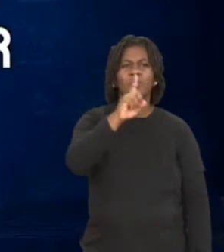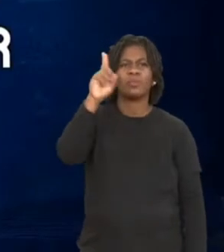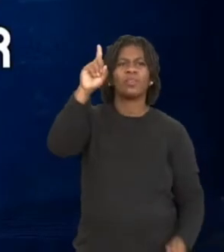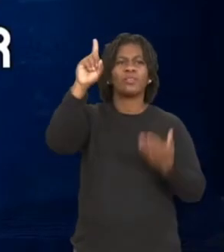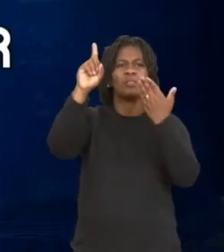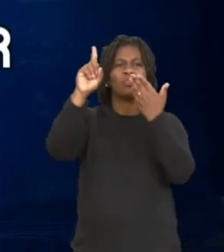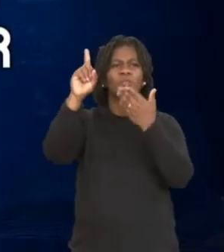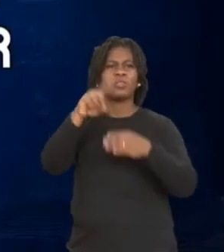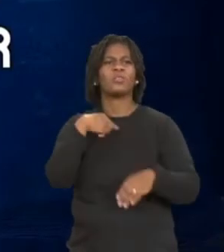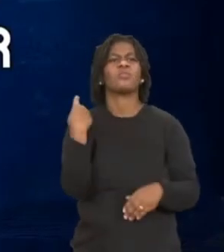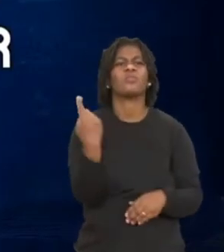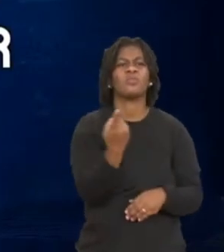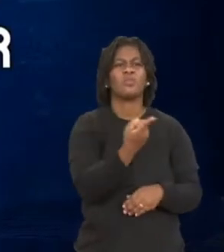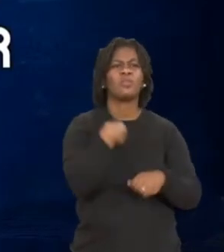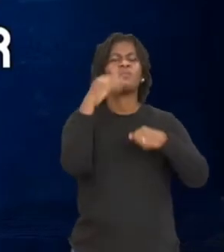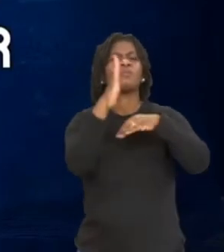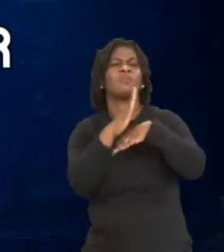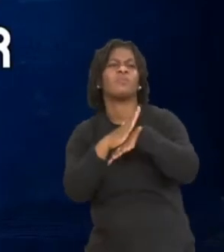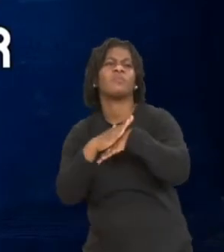nosso, nosso